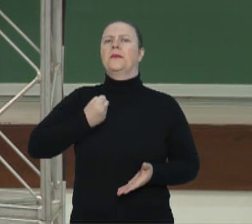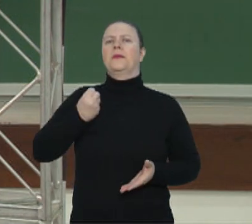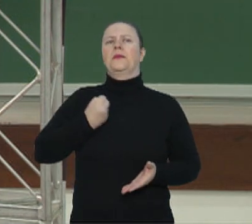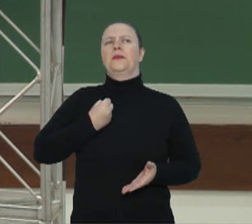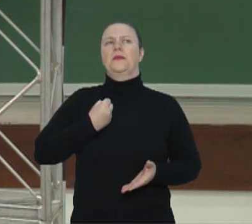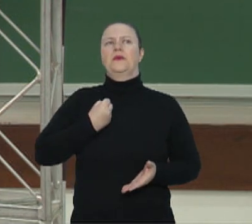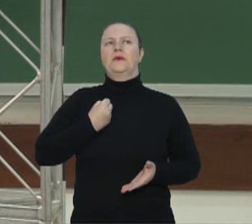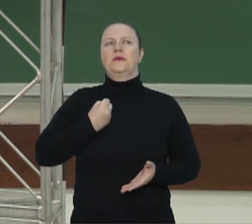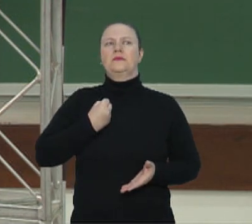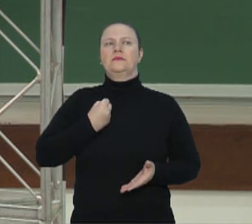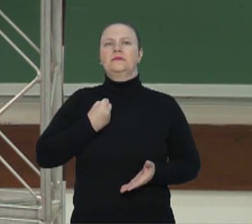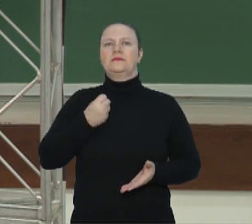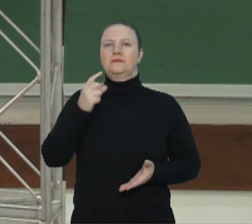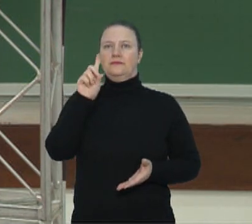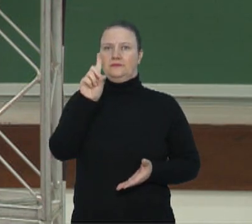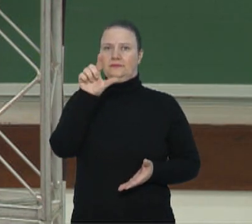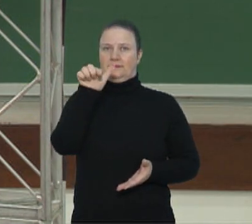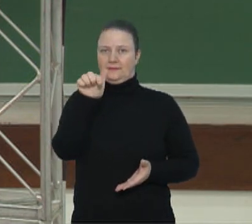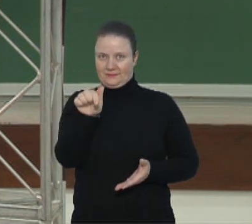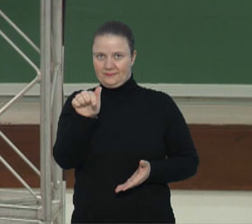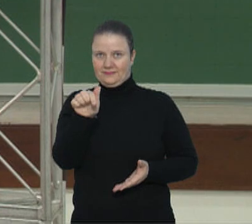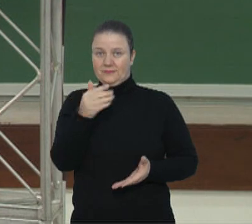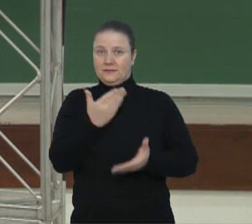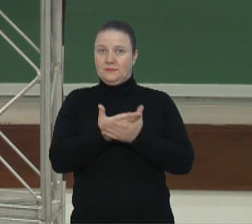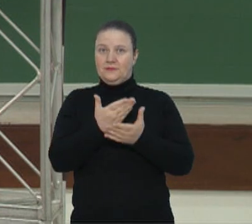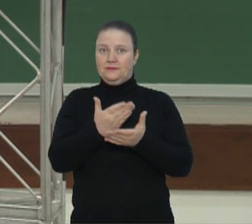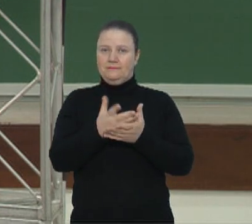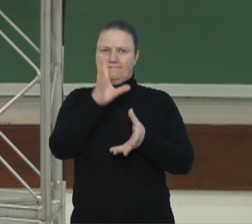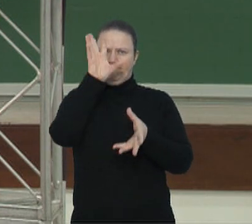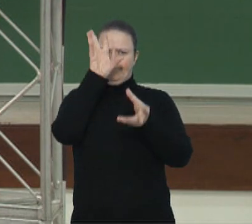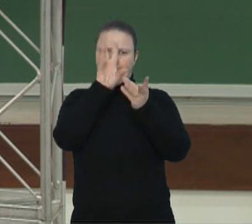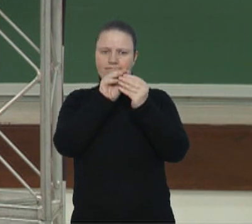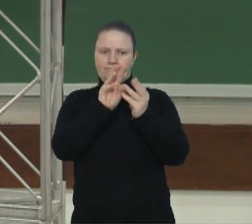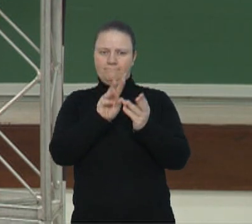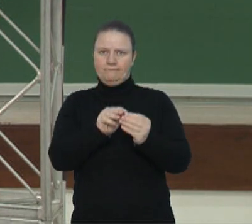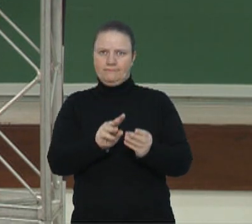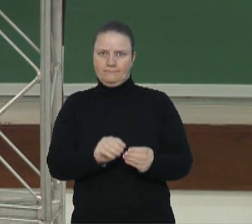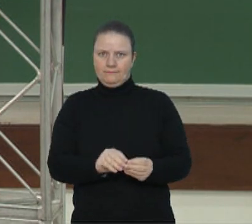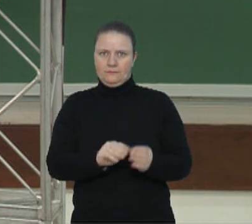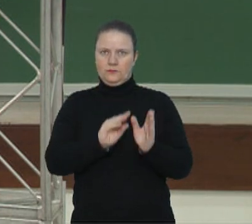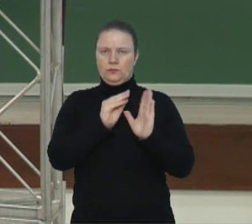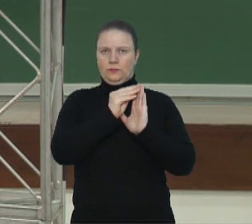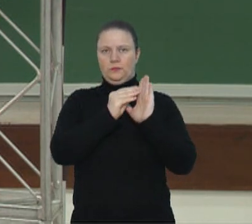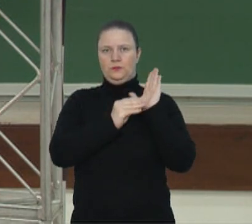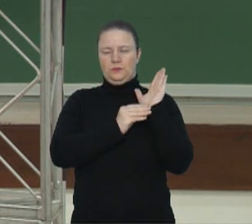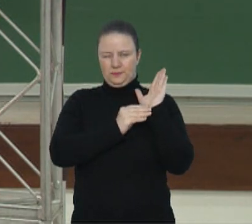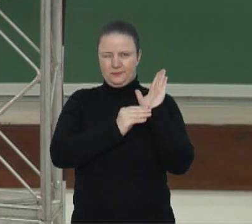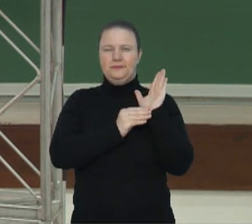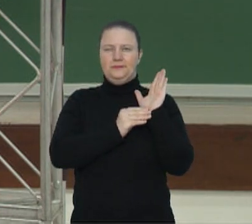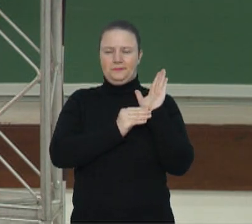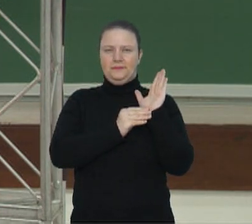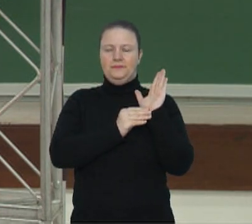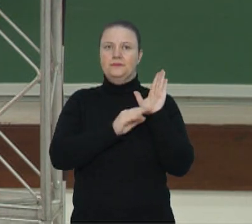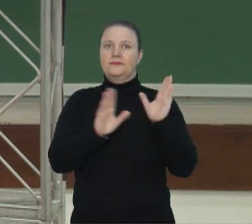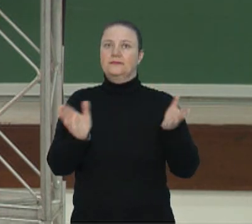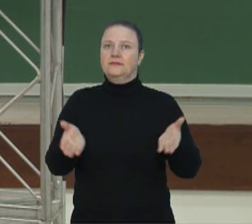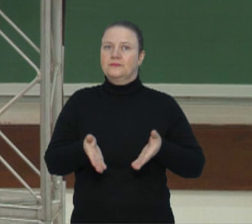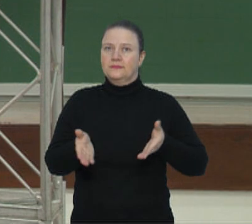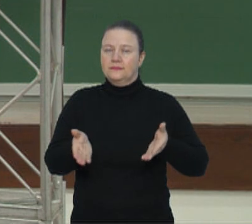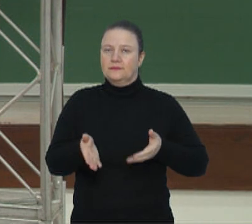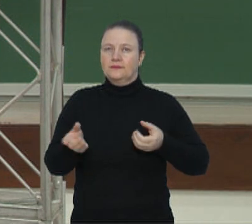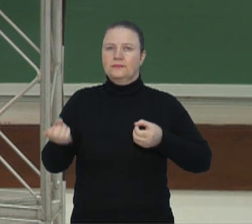número 17, é uma aula de retomada de conteúdo. Então a gente vai retornar um pouco